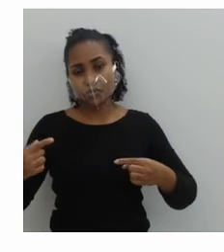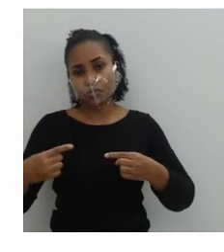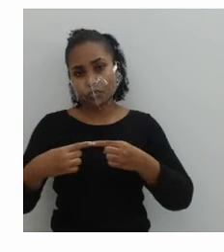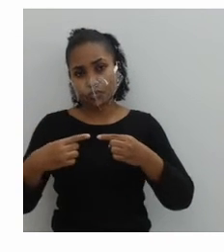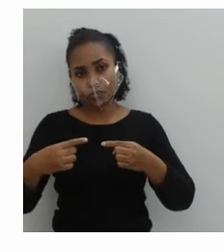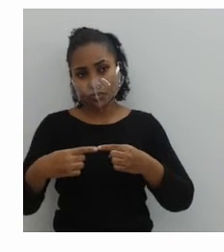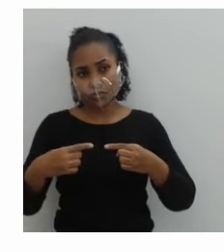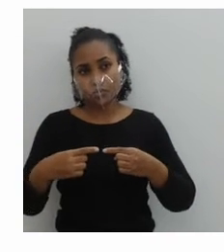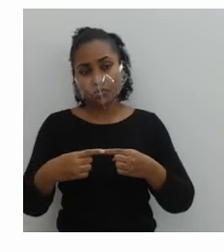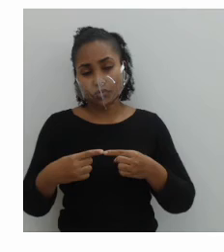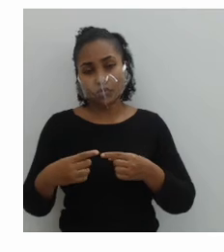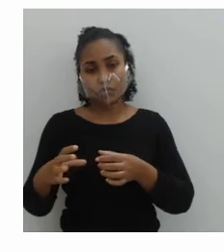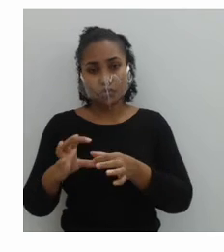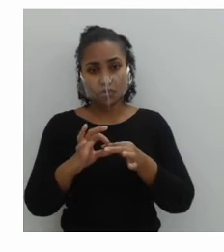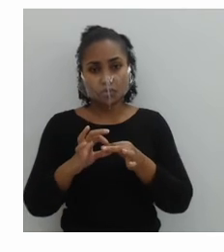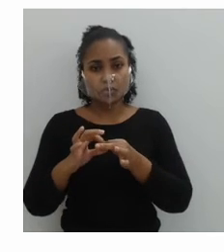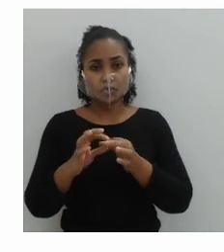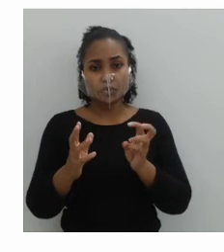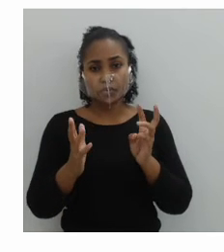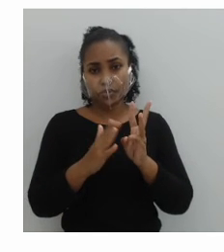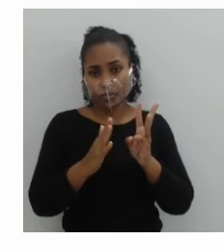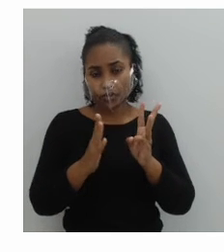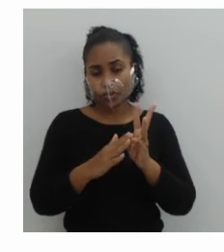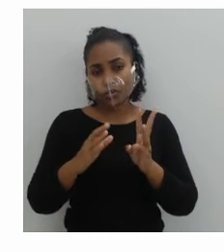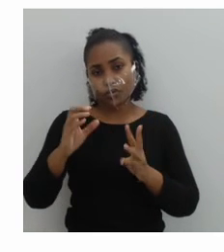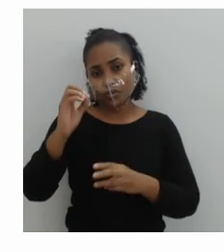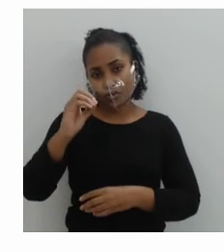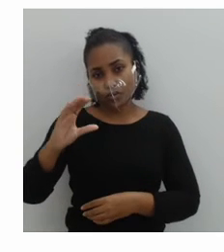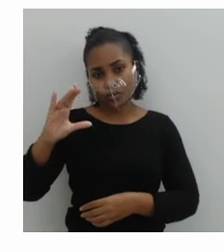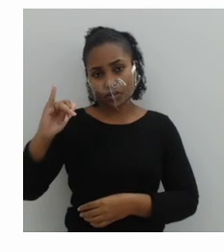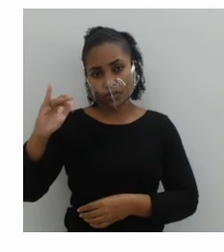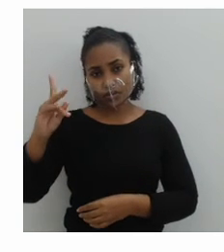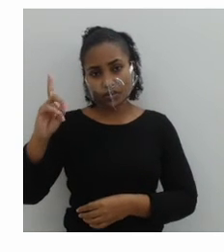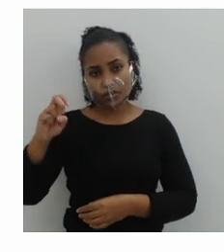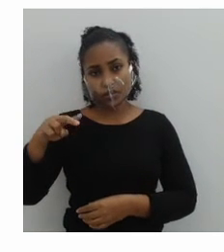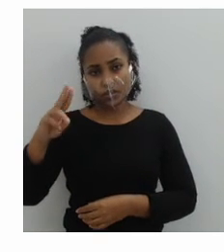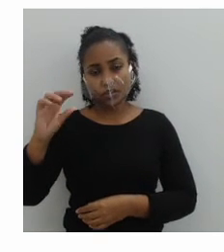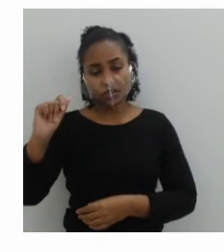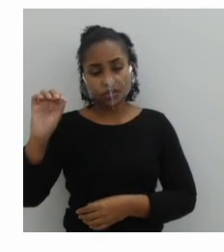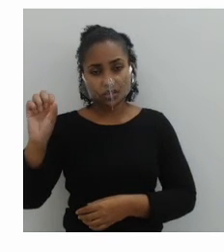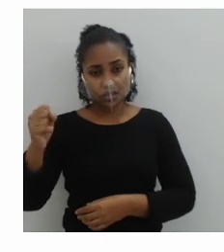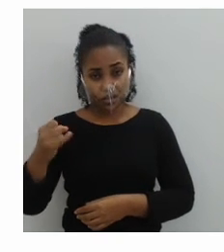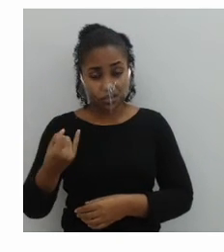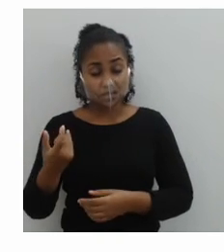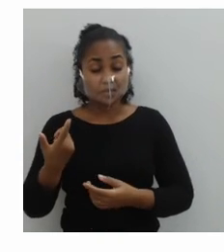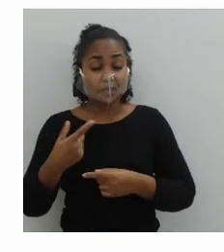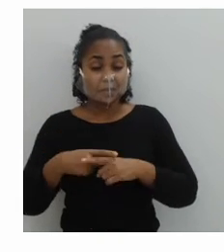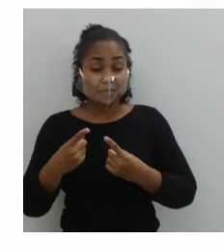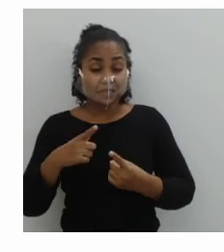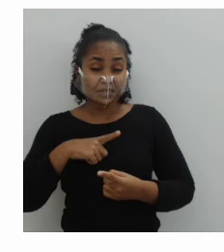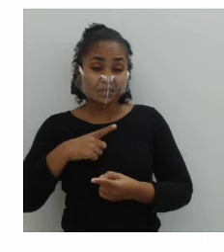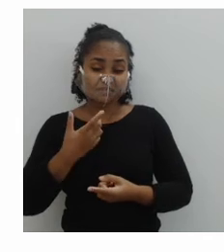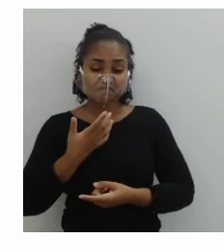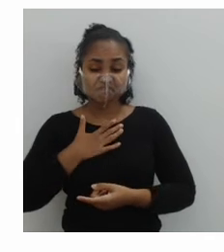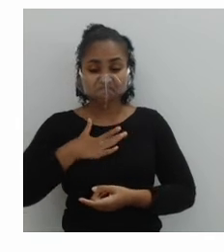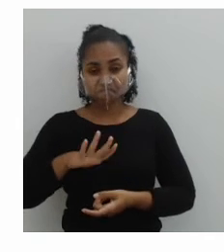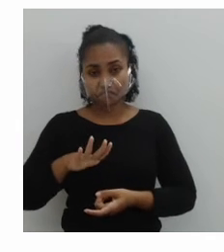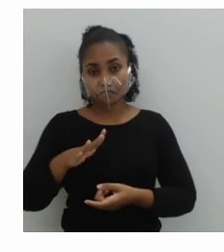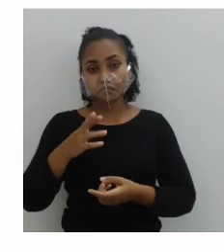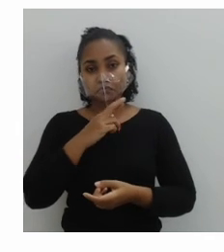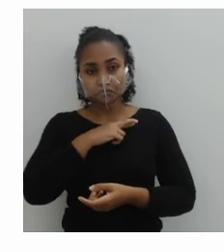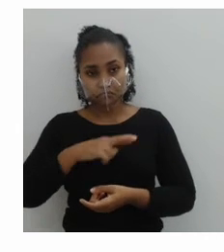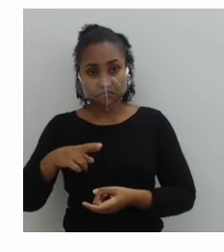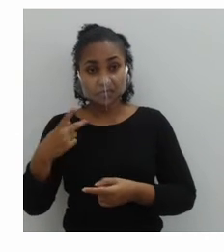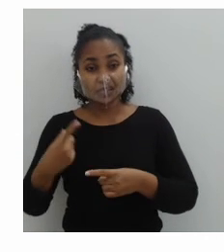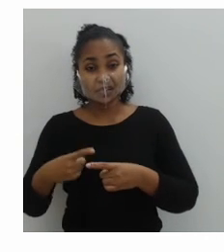acordo realizado com a Companhia das Índias Ocidentais, existia insatisfação religiosa, pois esses holandeses